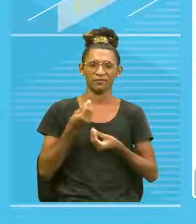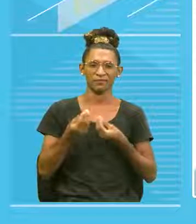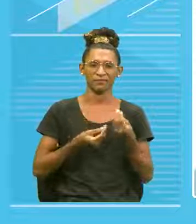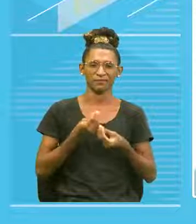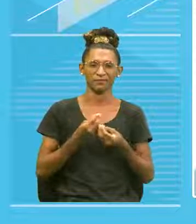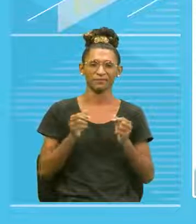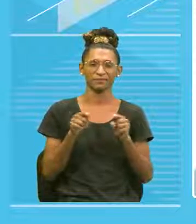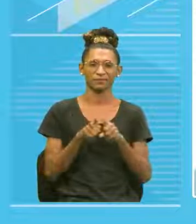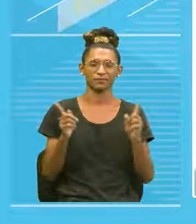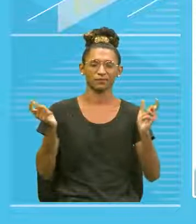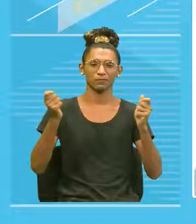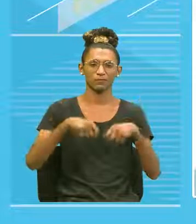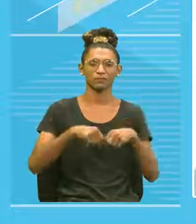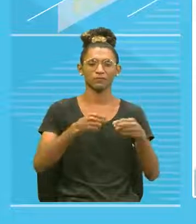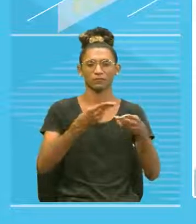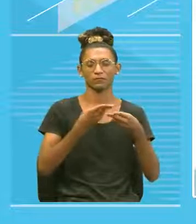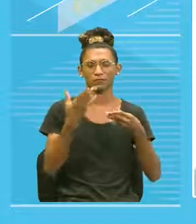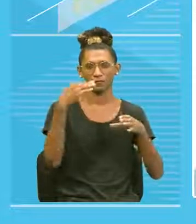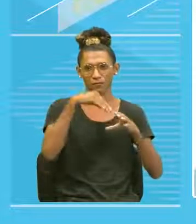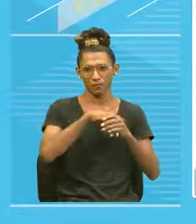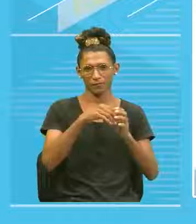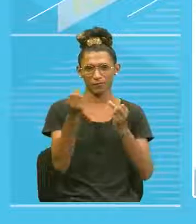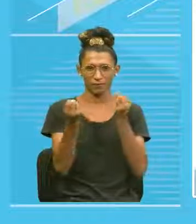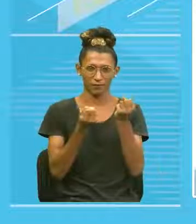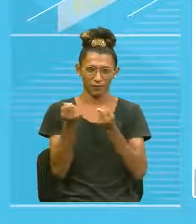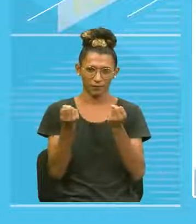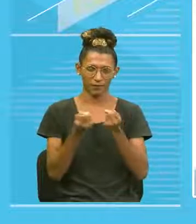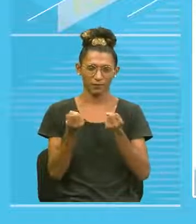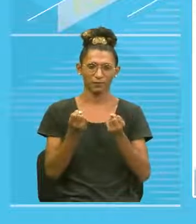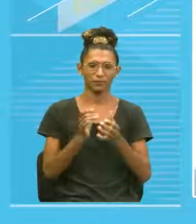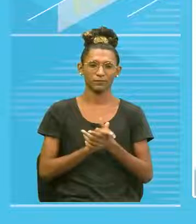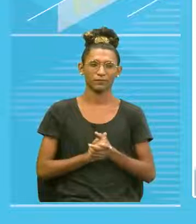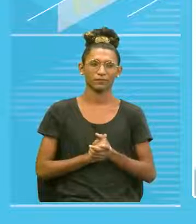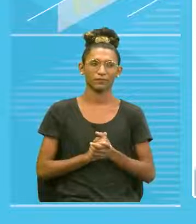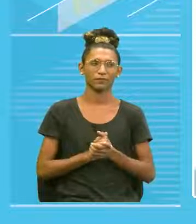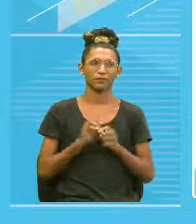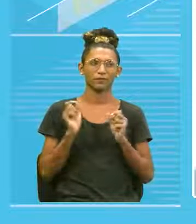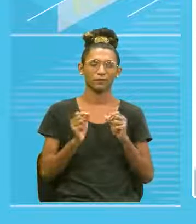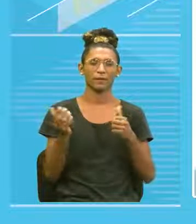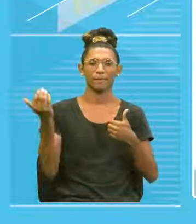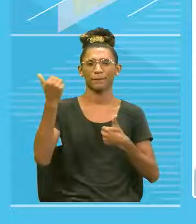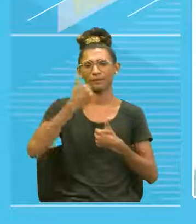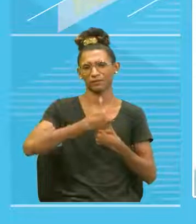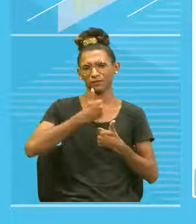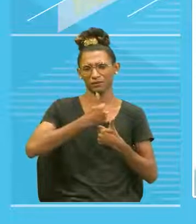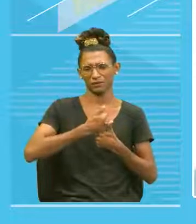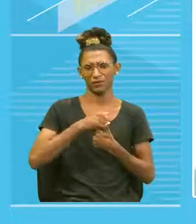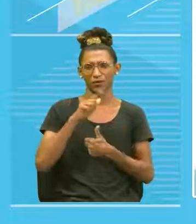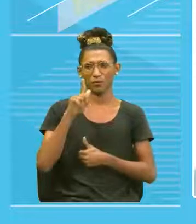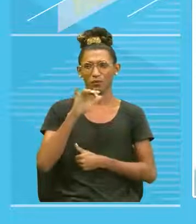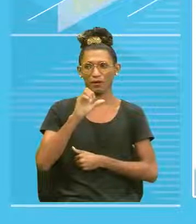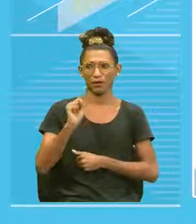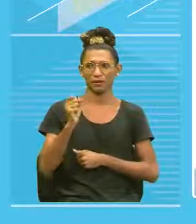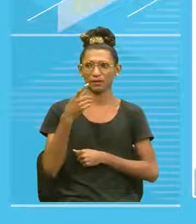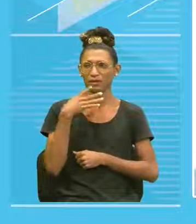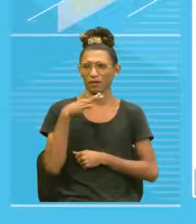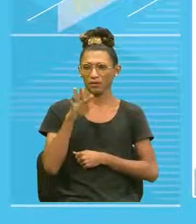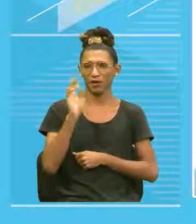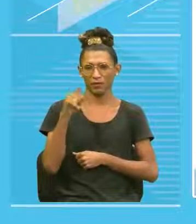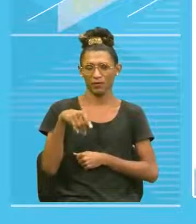pode ser usado nos Veículos e para substituir o biogás natural